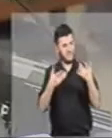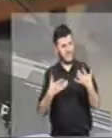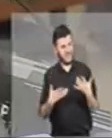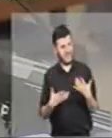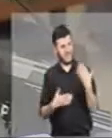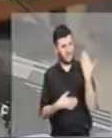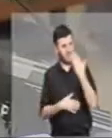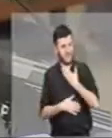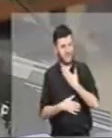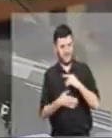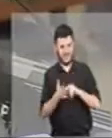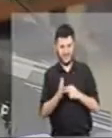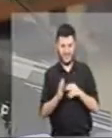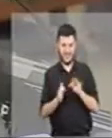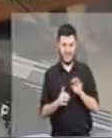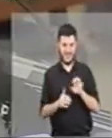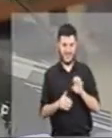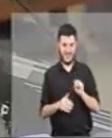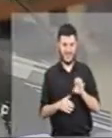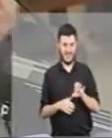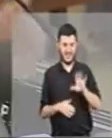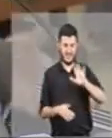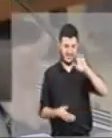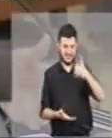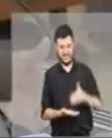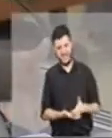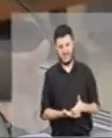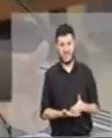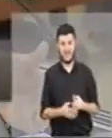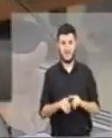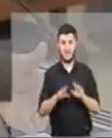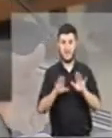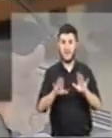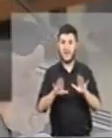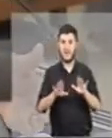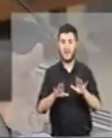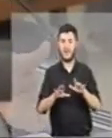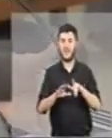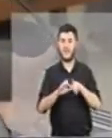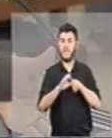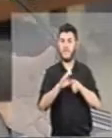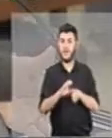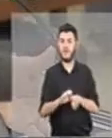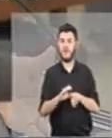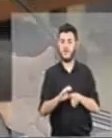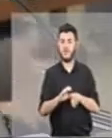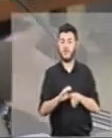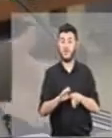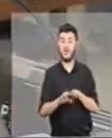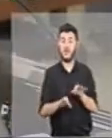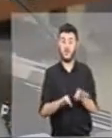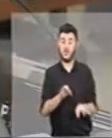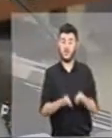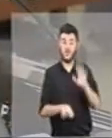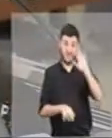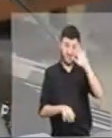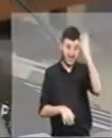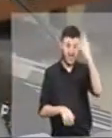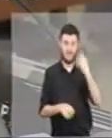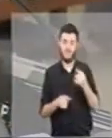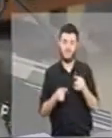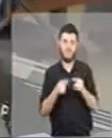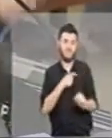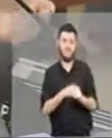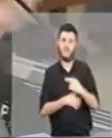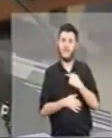tese. Portanto, em tese... o que depende de ministro reserva Barroso. De jurisdição. Não pode, em precedente, inclusive, do ministro